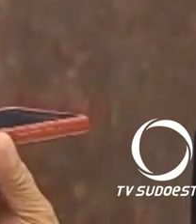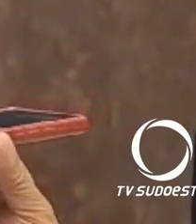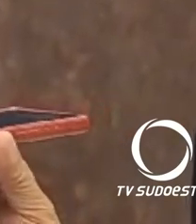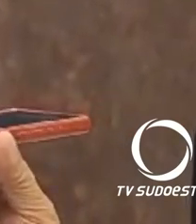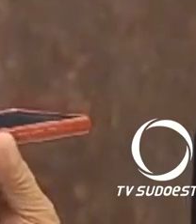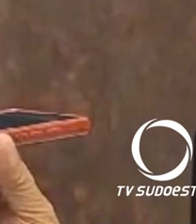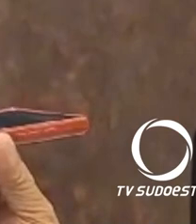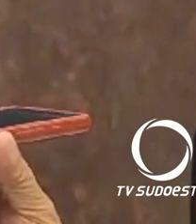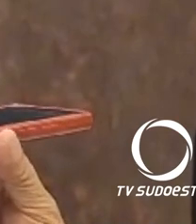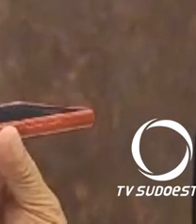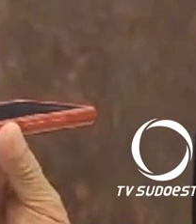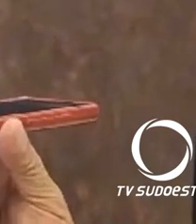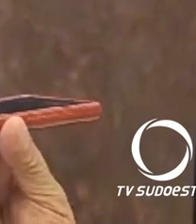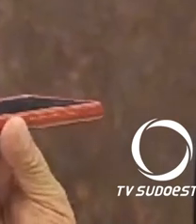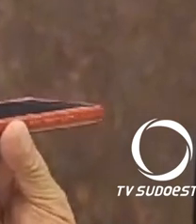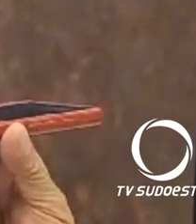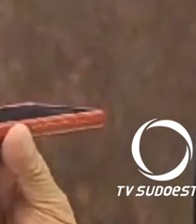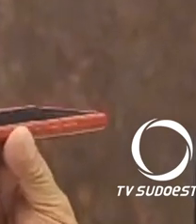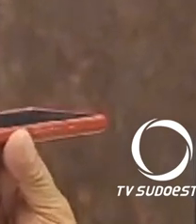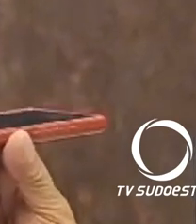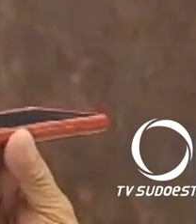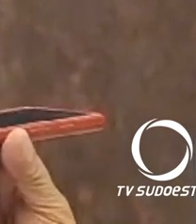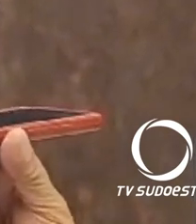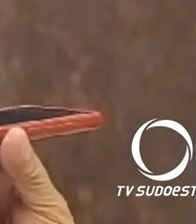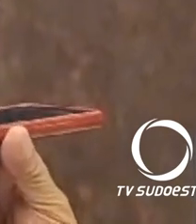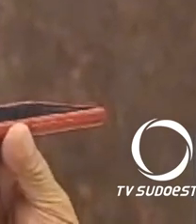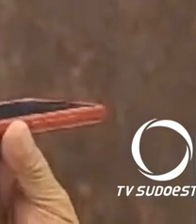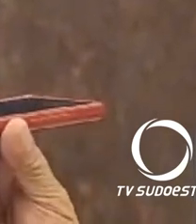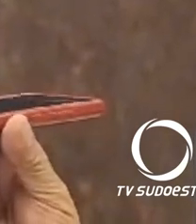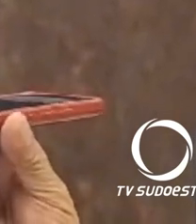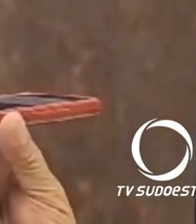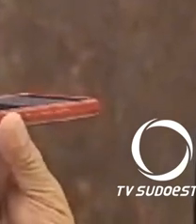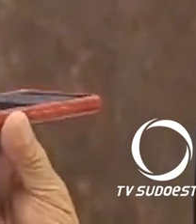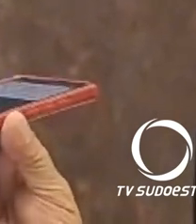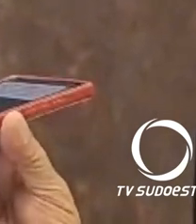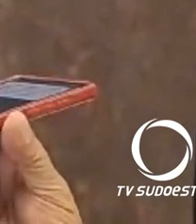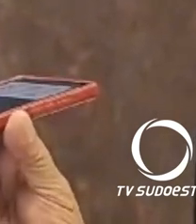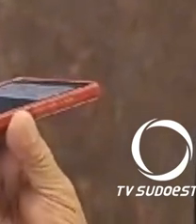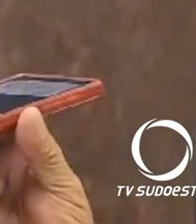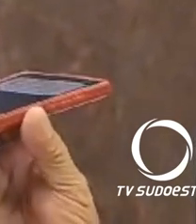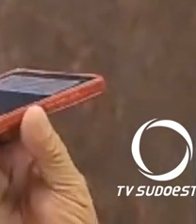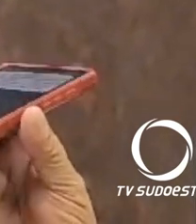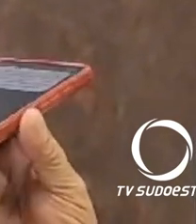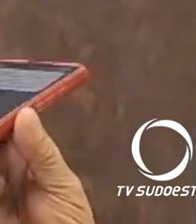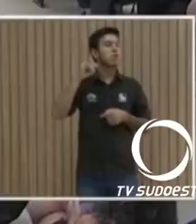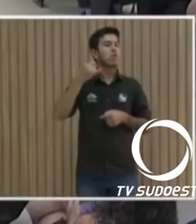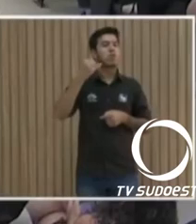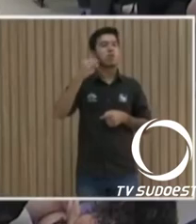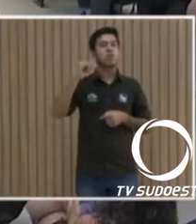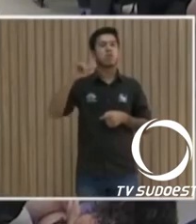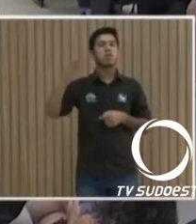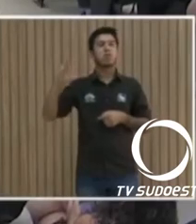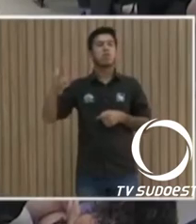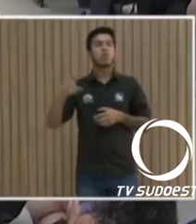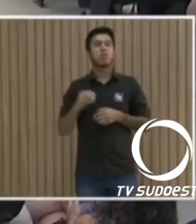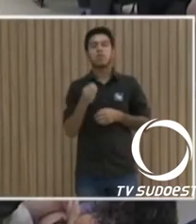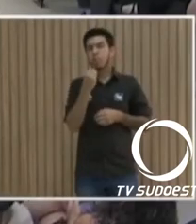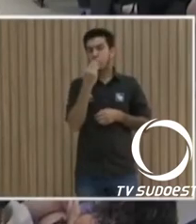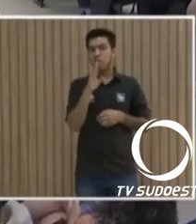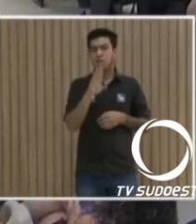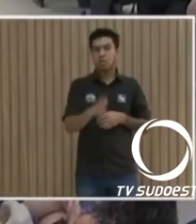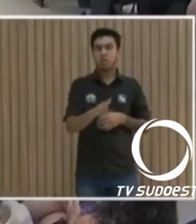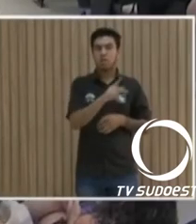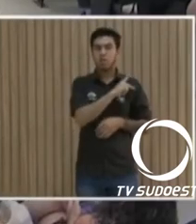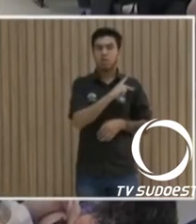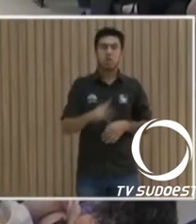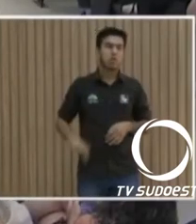recebendo gratificação já que ele é servidor público e também Vereador estaria recebendo gratificação lá na na prefeitura depois de aceita pelo